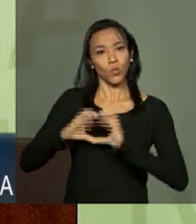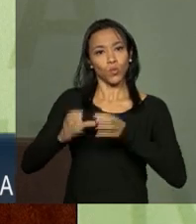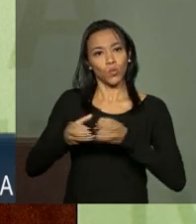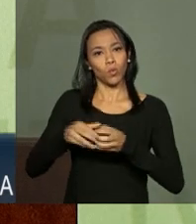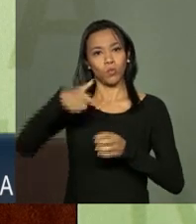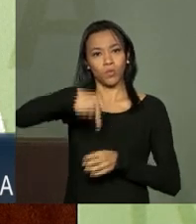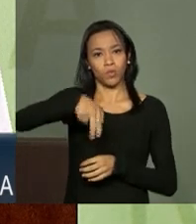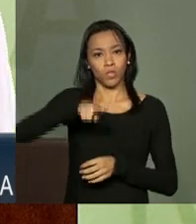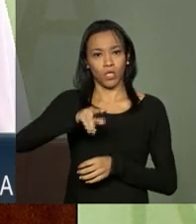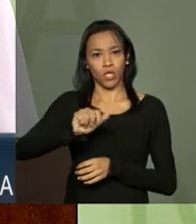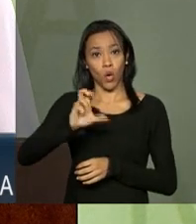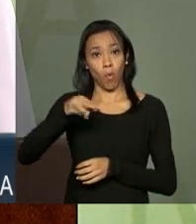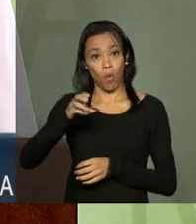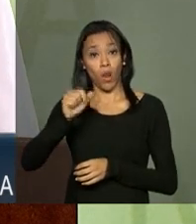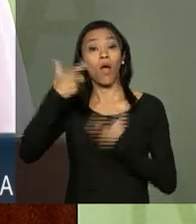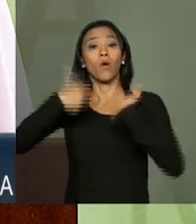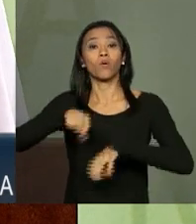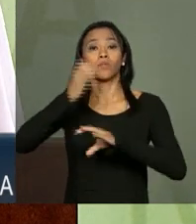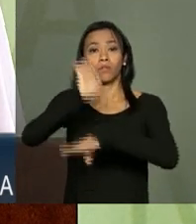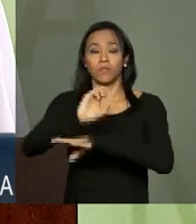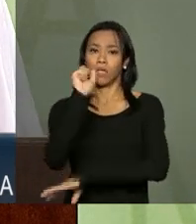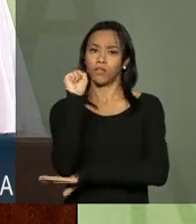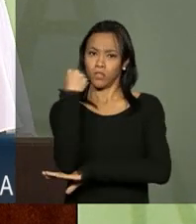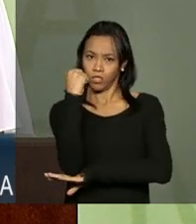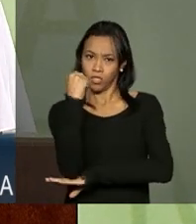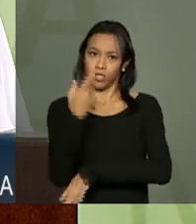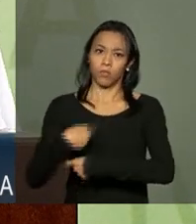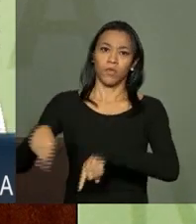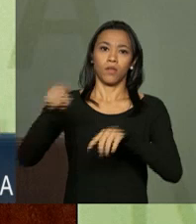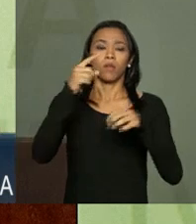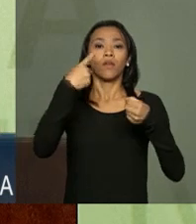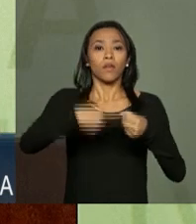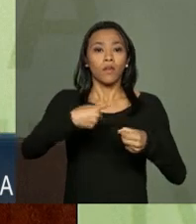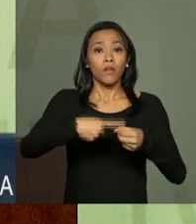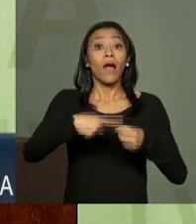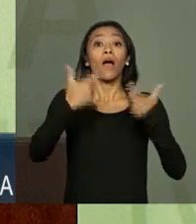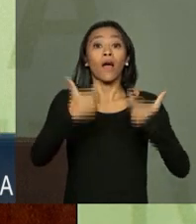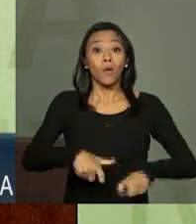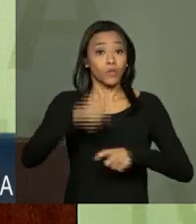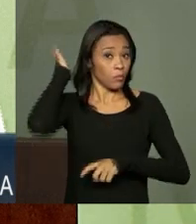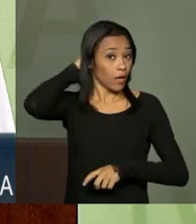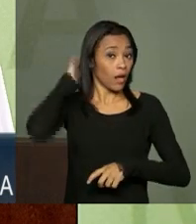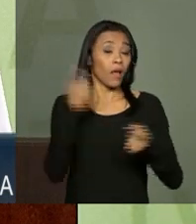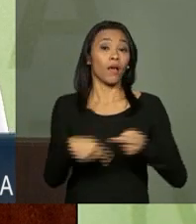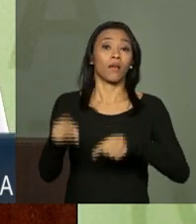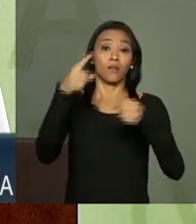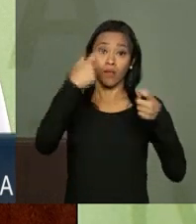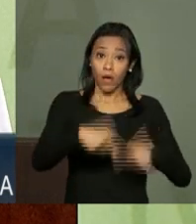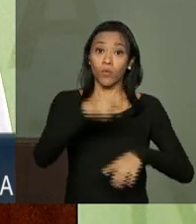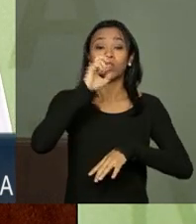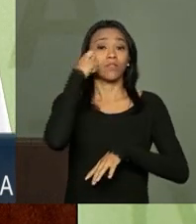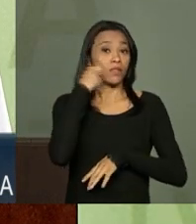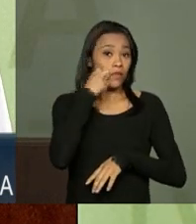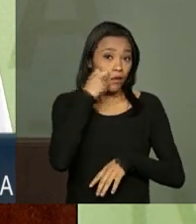colombolas, em Sergipe, em Gurupá, no Pará, Macambira, no Rio Grande do